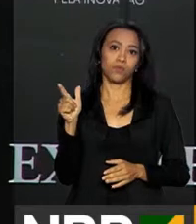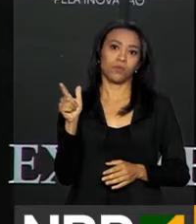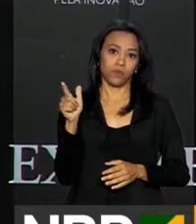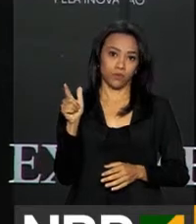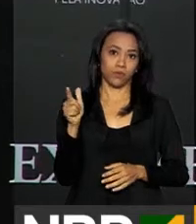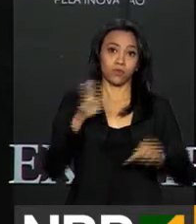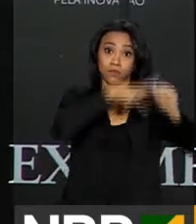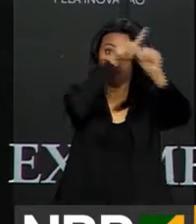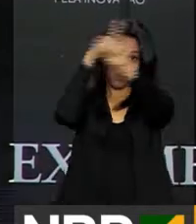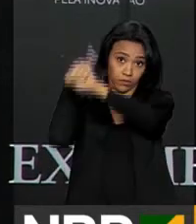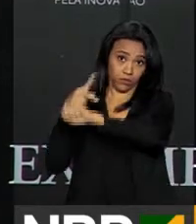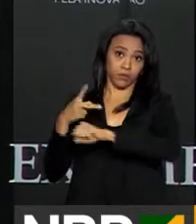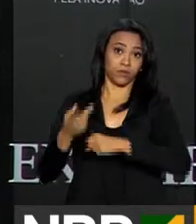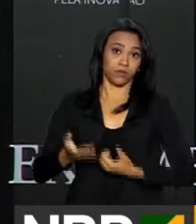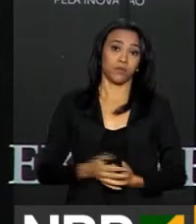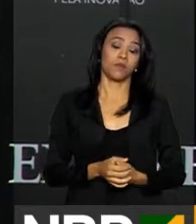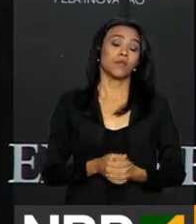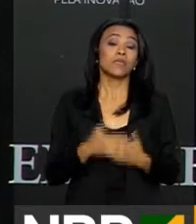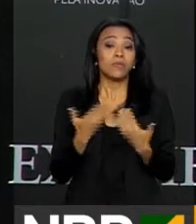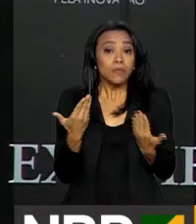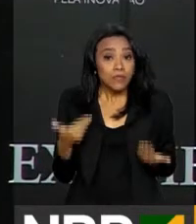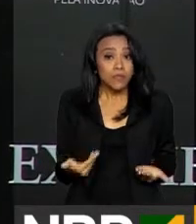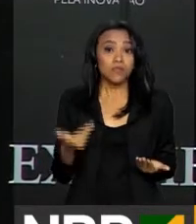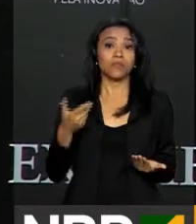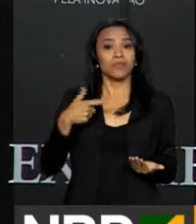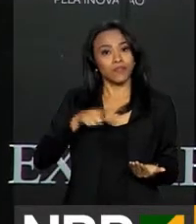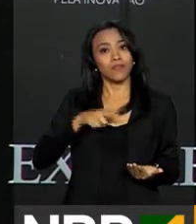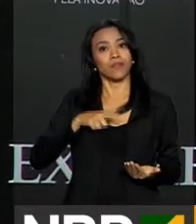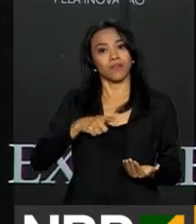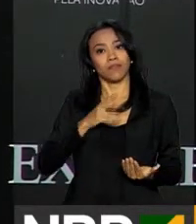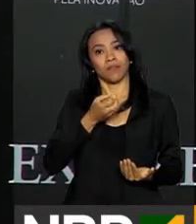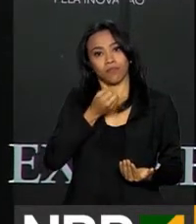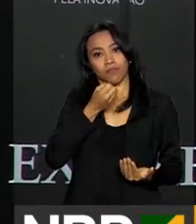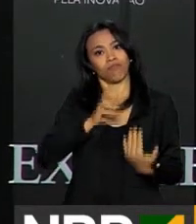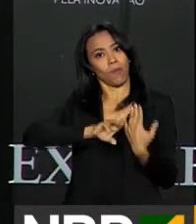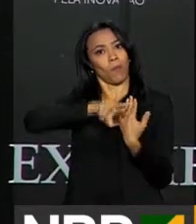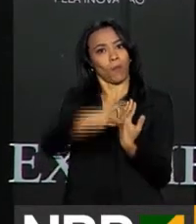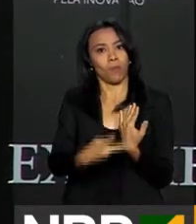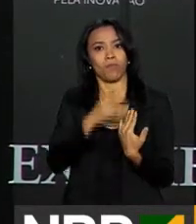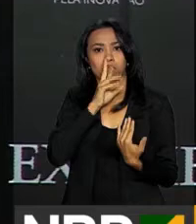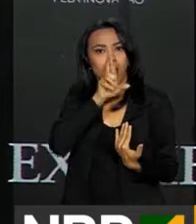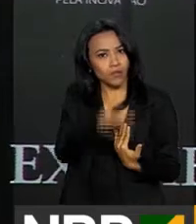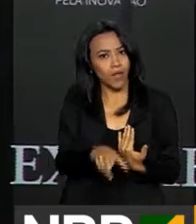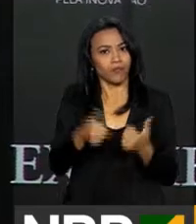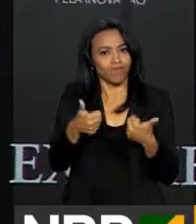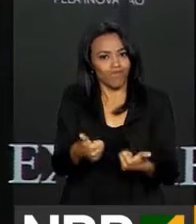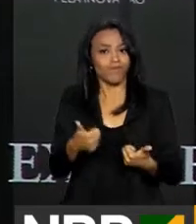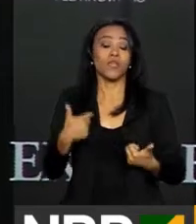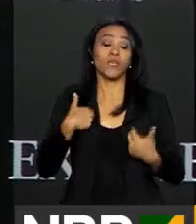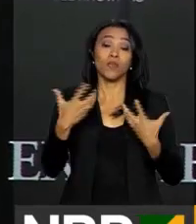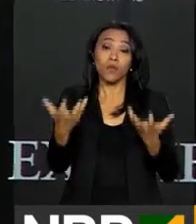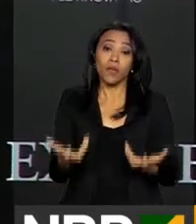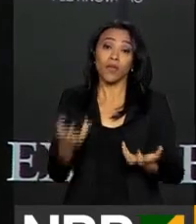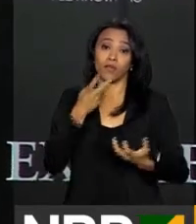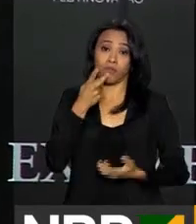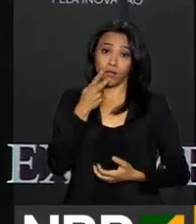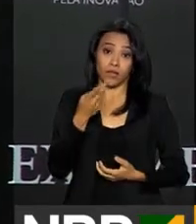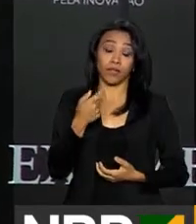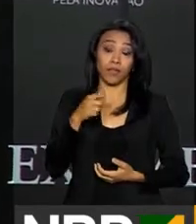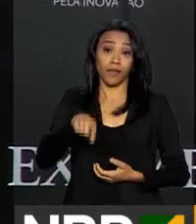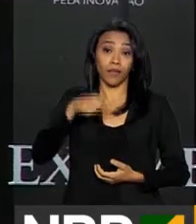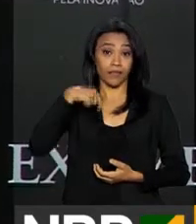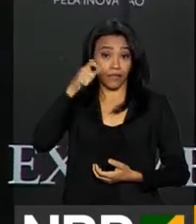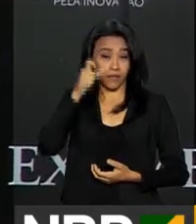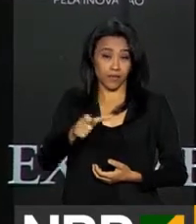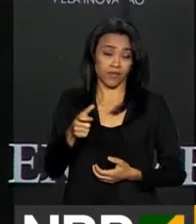para outros países. E isto tem dado resultado. Então, eu quero muitíssimo dizer que também é interessante